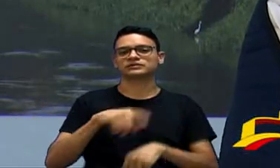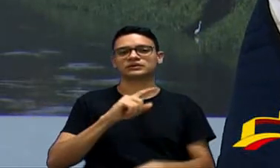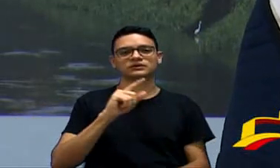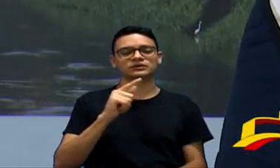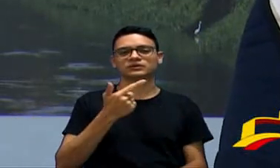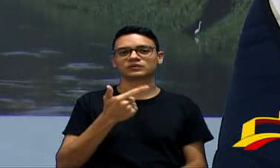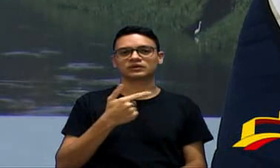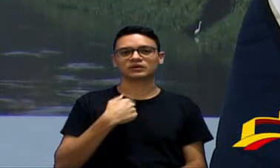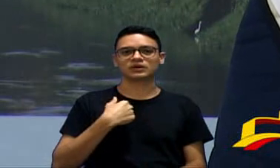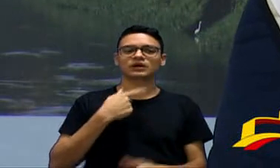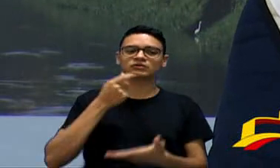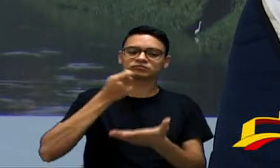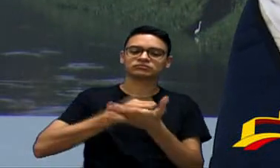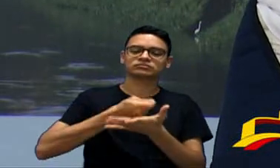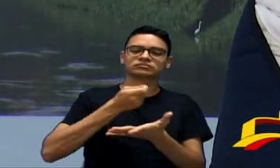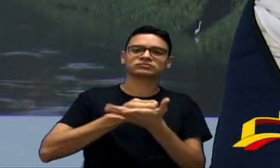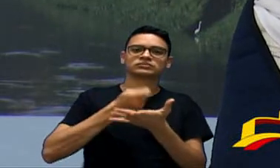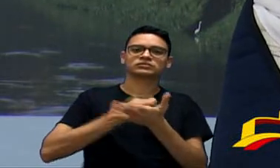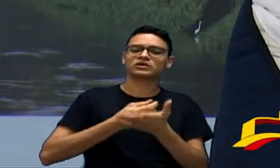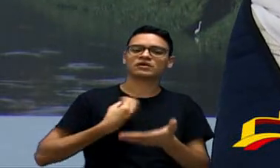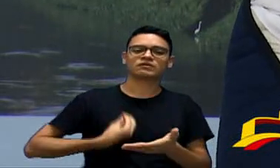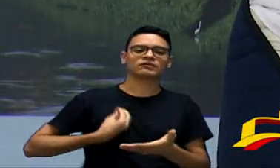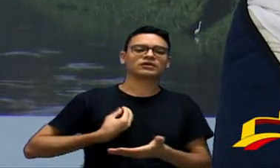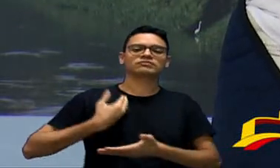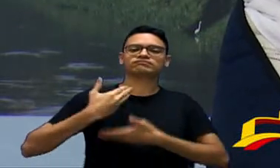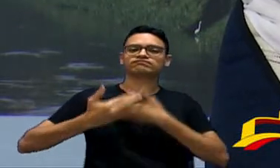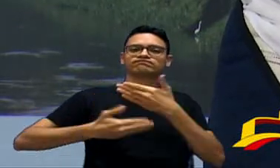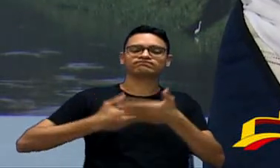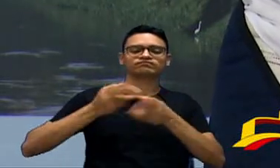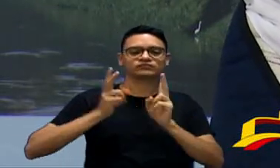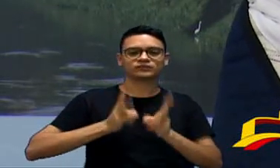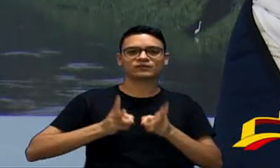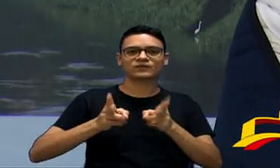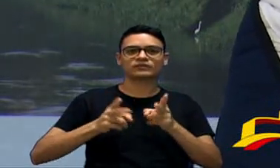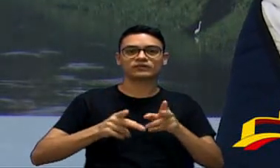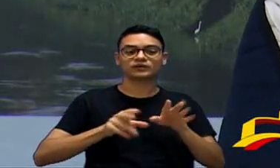Eu vou bater nessa tecla o resto da minha vida. Projetos inconstitucionais, vereador Hélio,